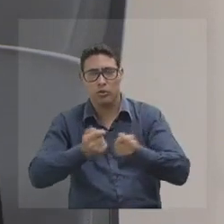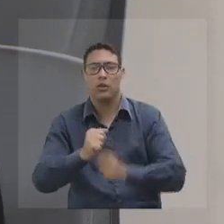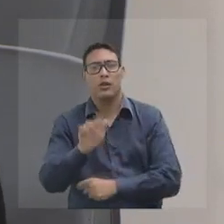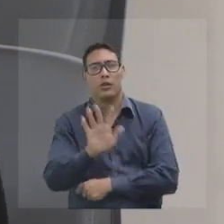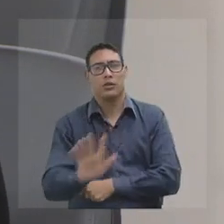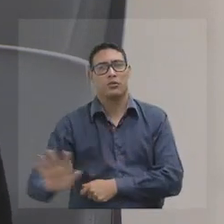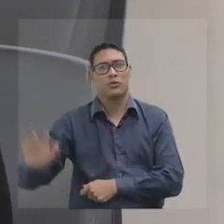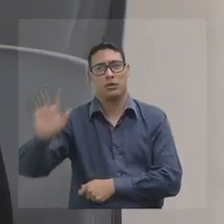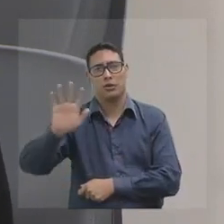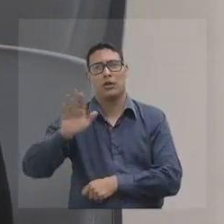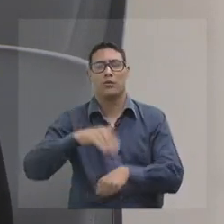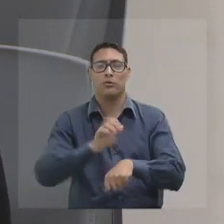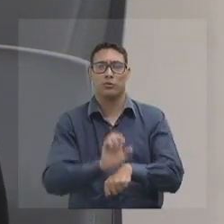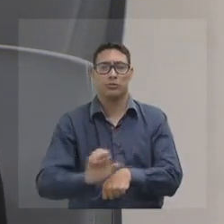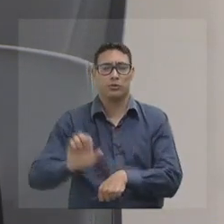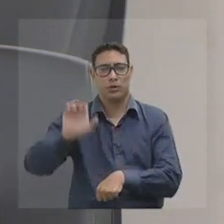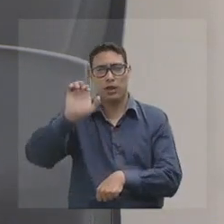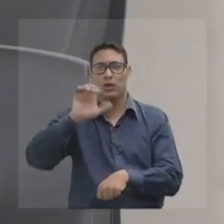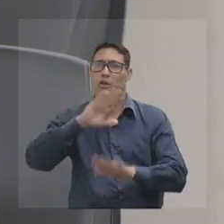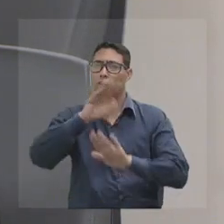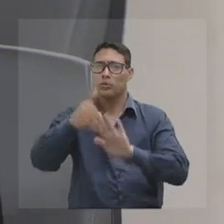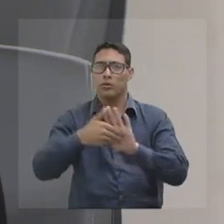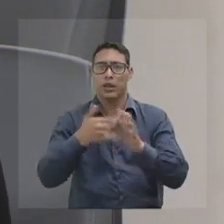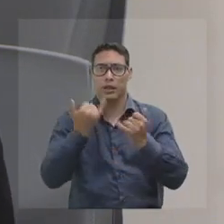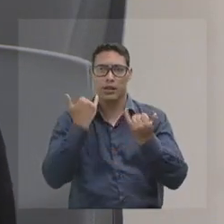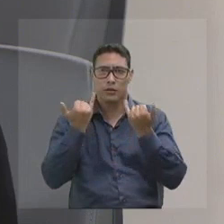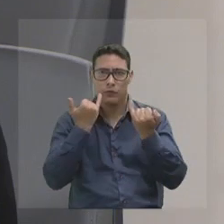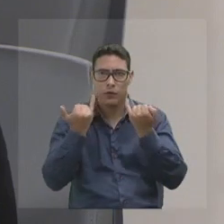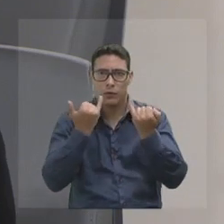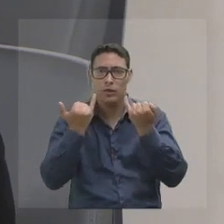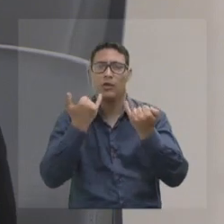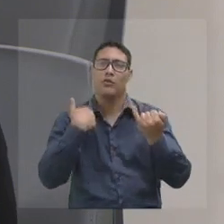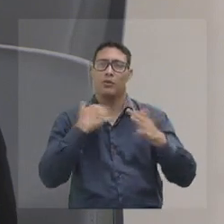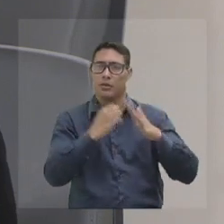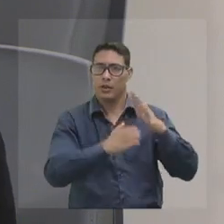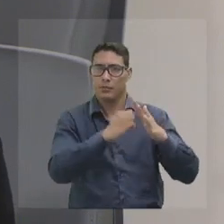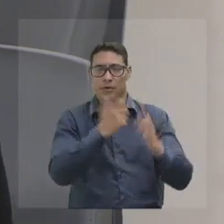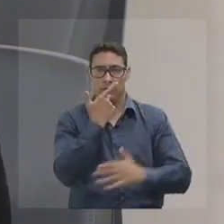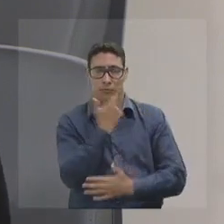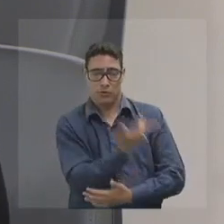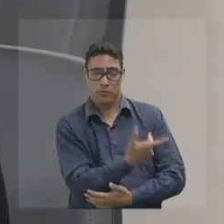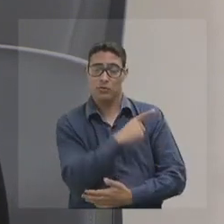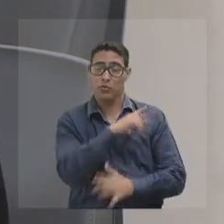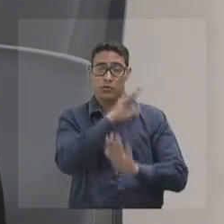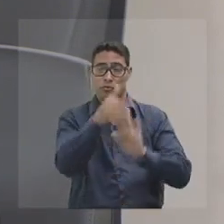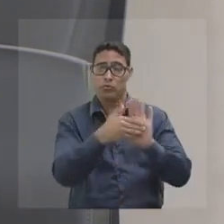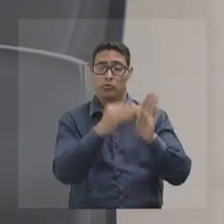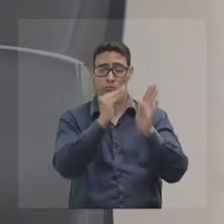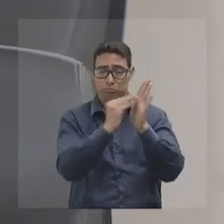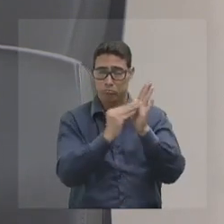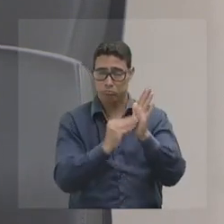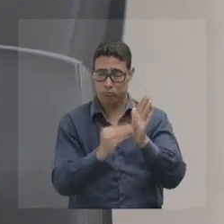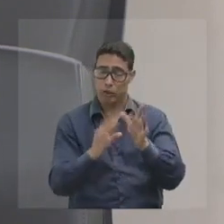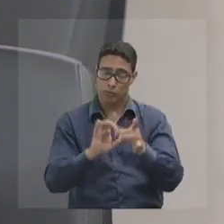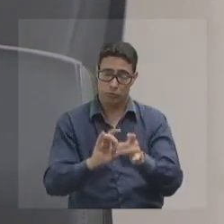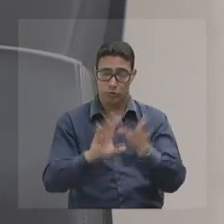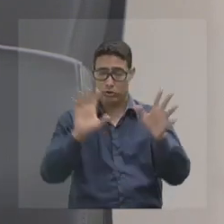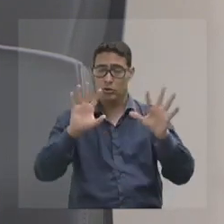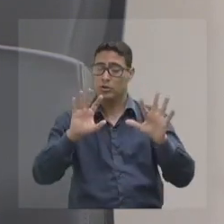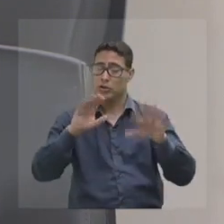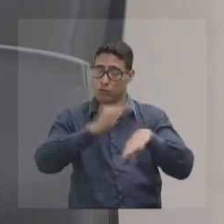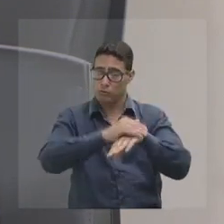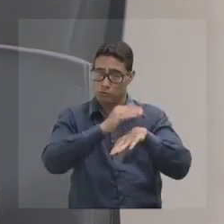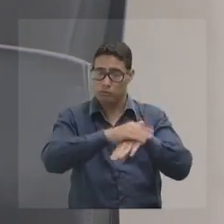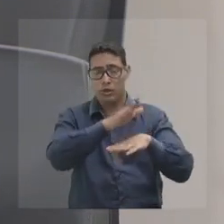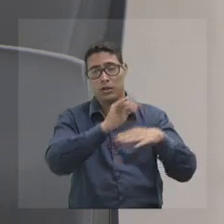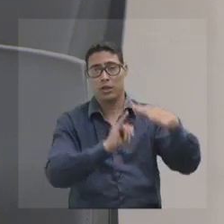do Estado que todos esses dados em relação à empresa que você menciona estão lá é a disposição daquela instituição